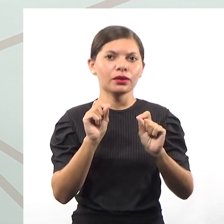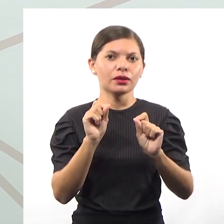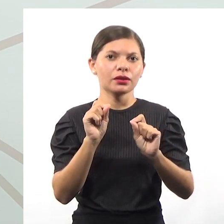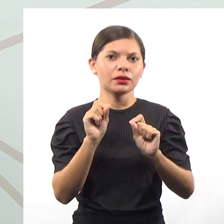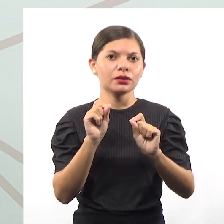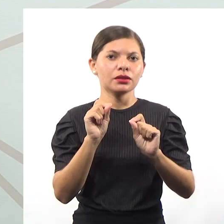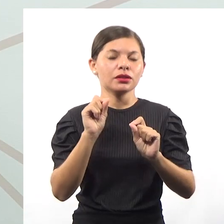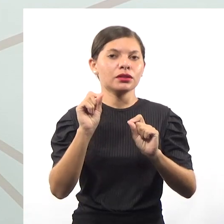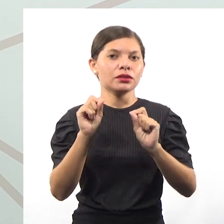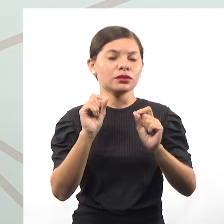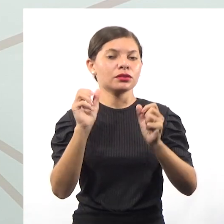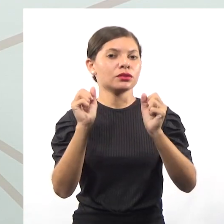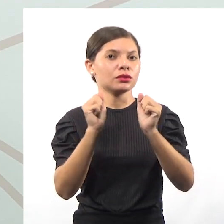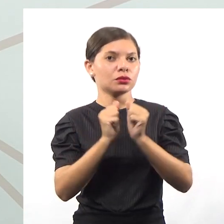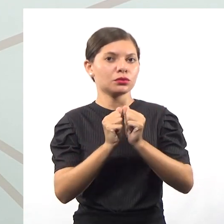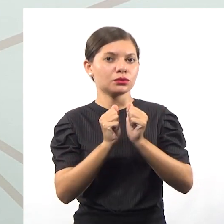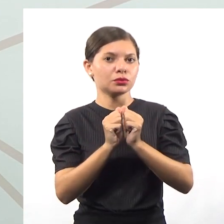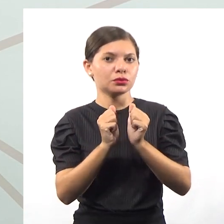pressupostos